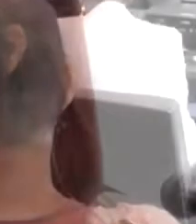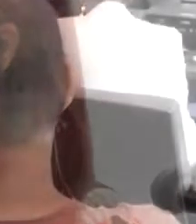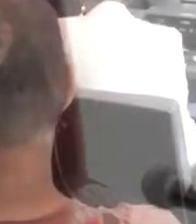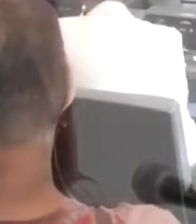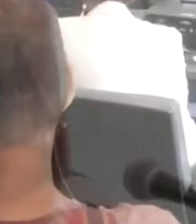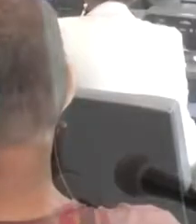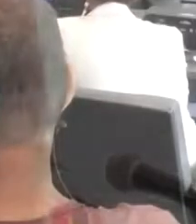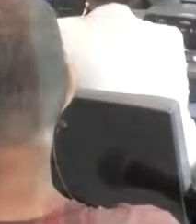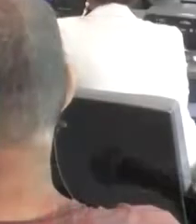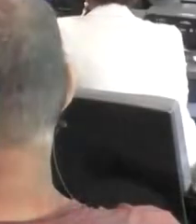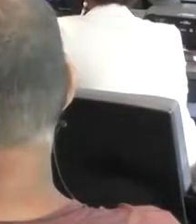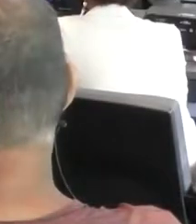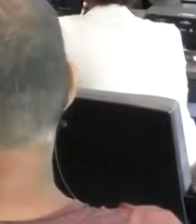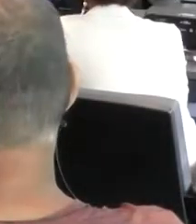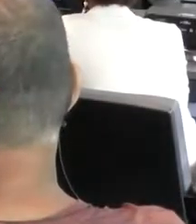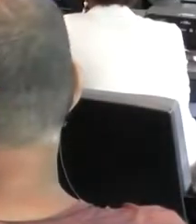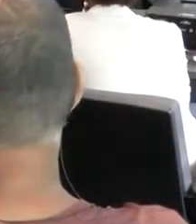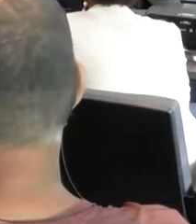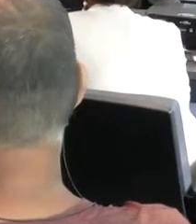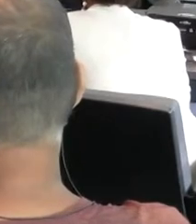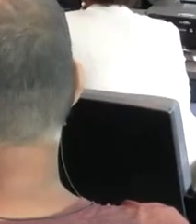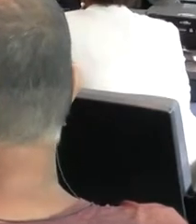E aí